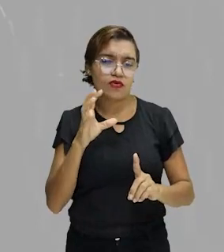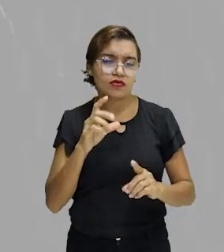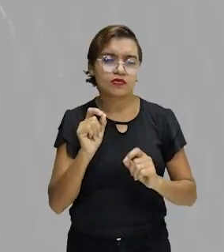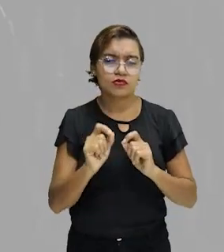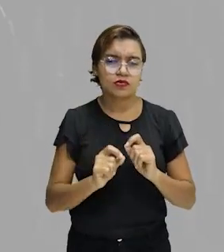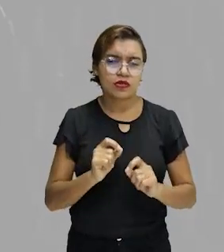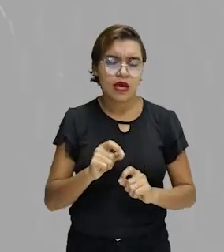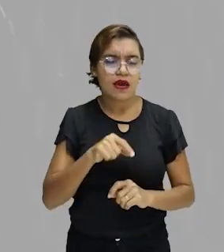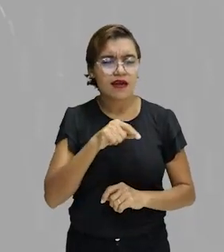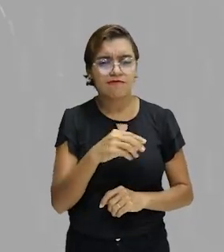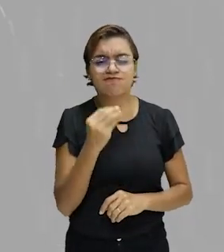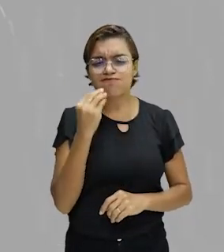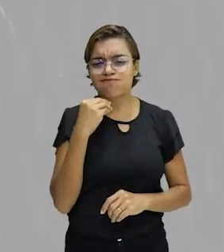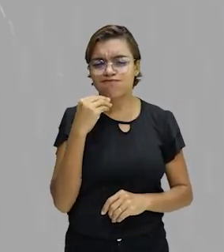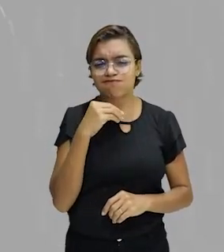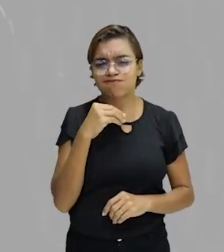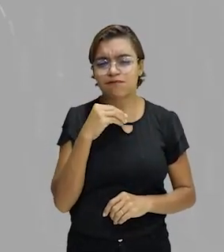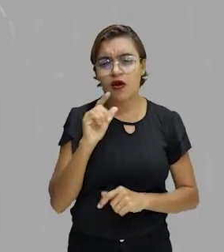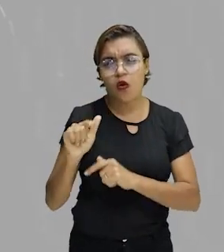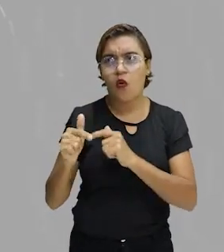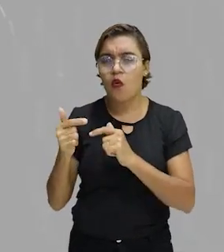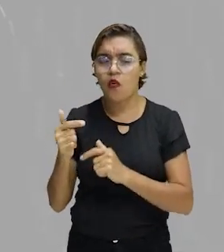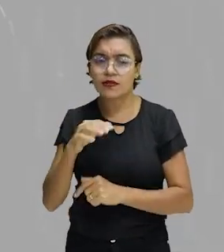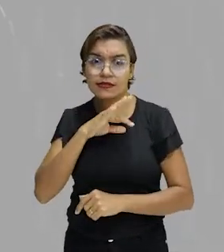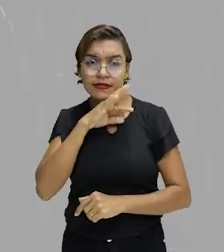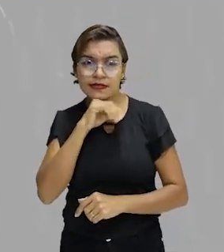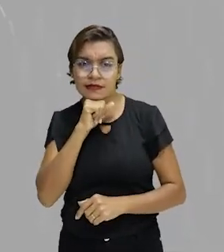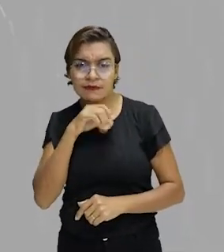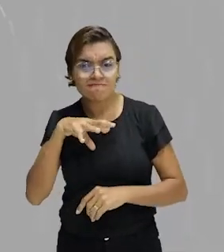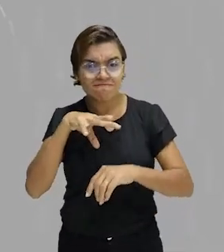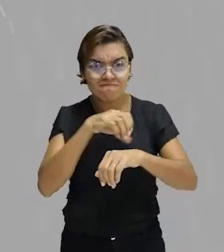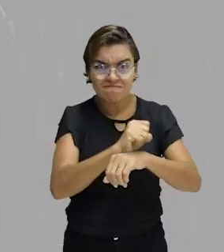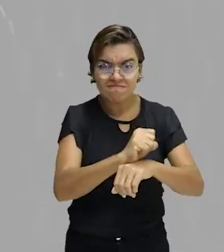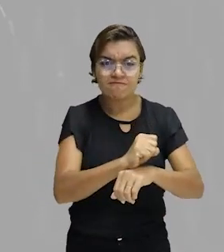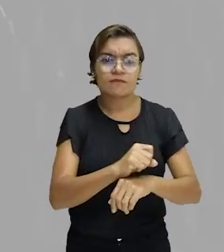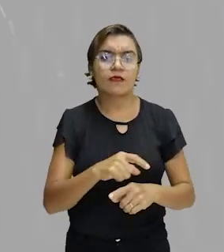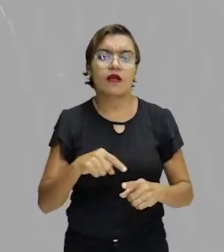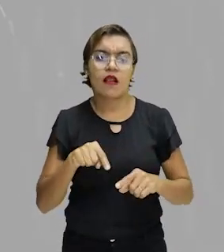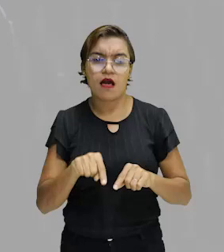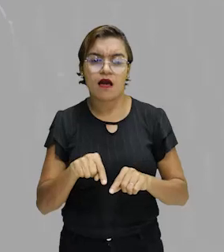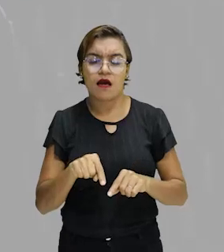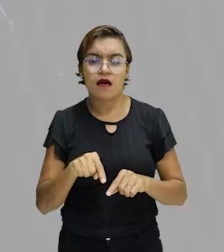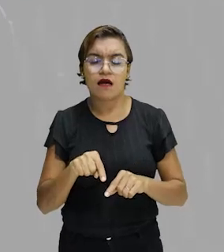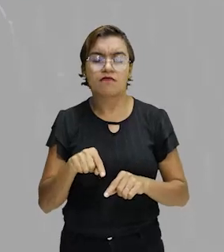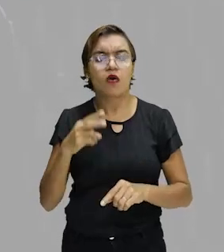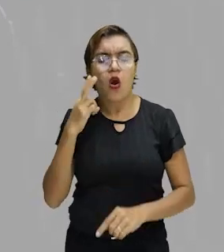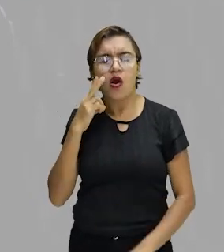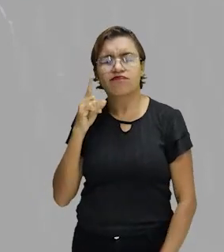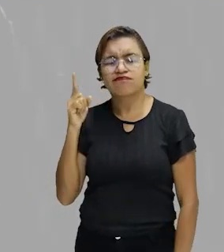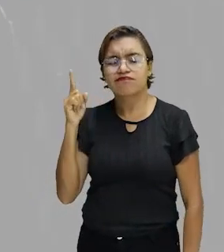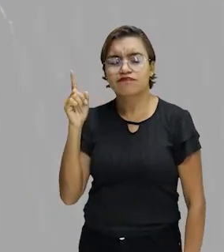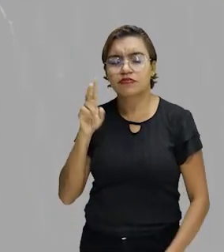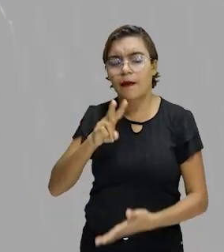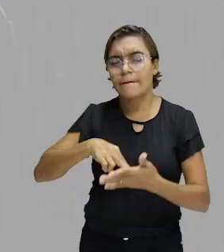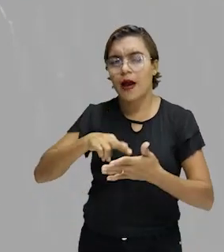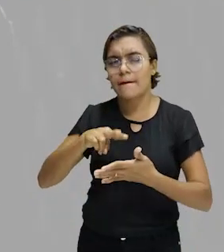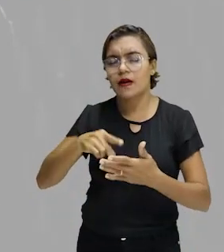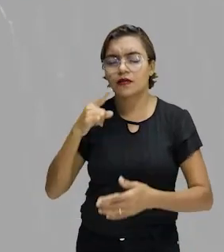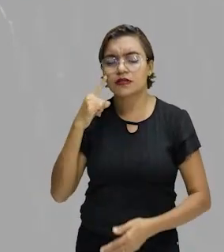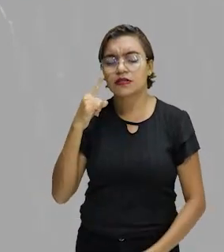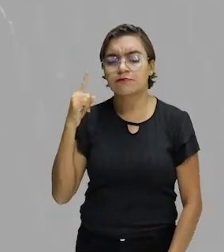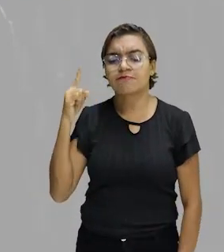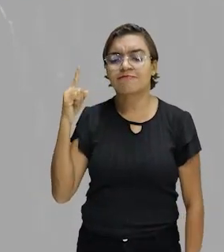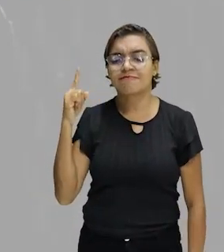aos predadores em regiões temperadas do que em regiões tropicais. Assinale a alternativa que